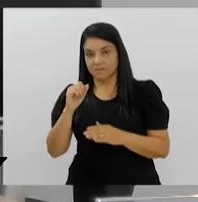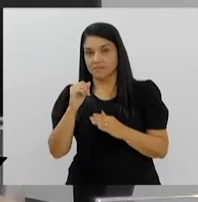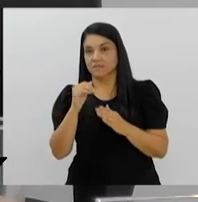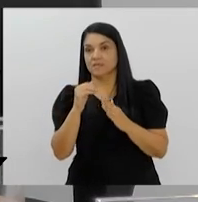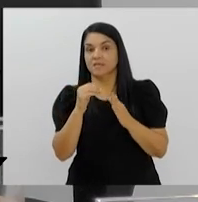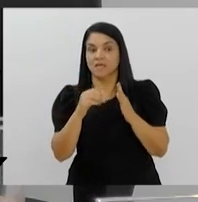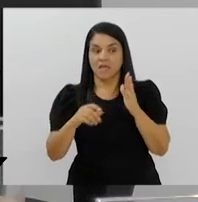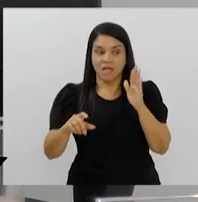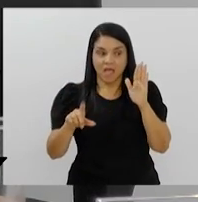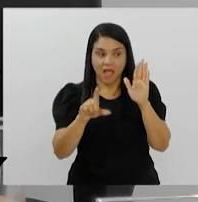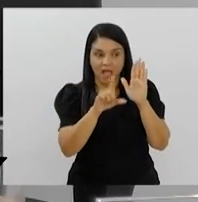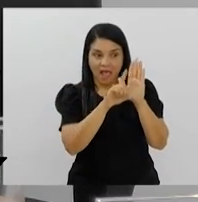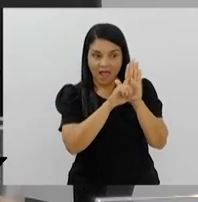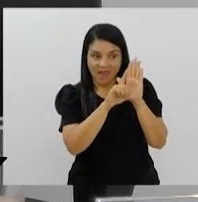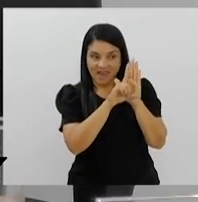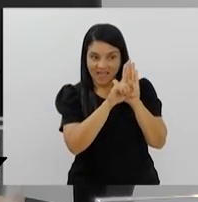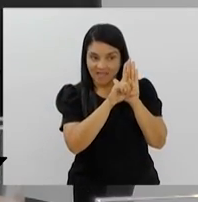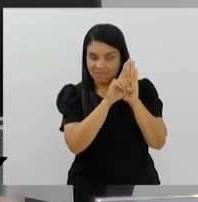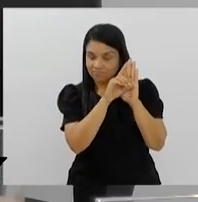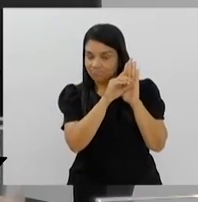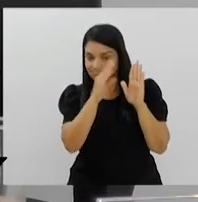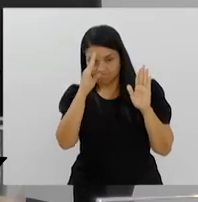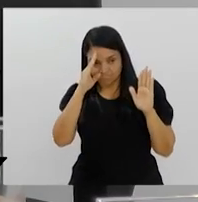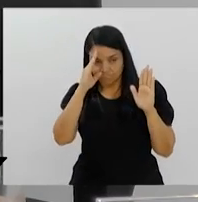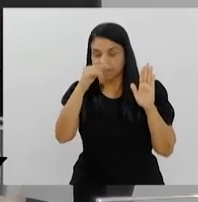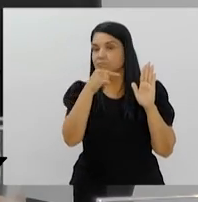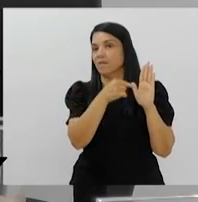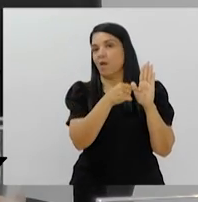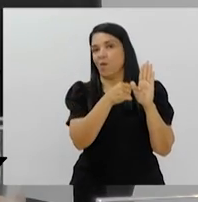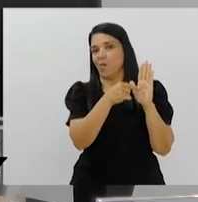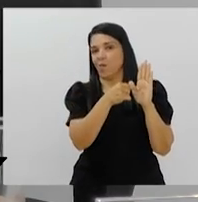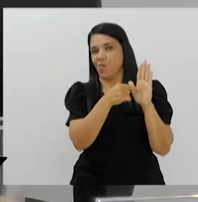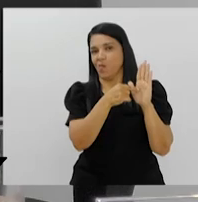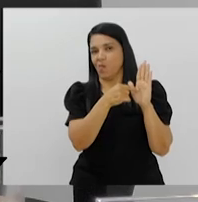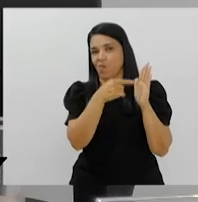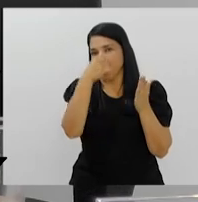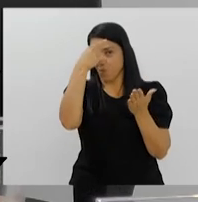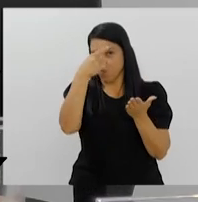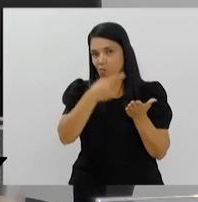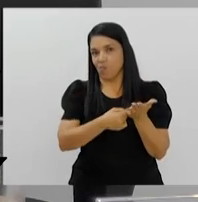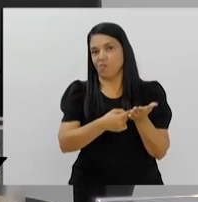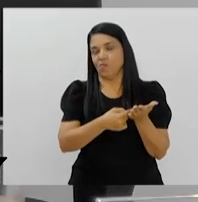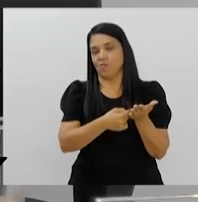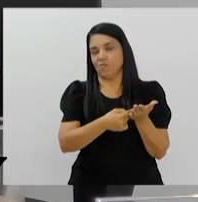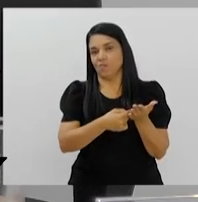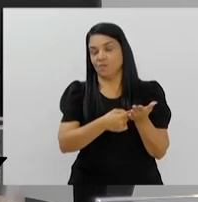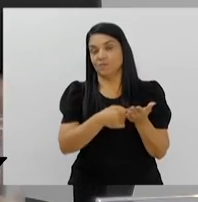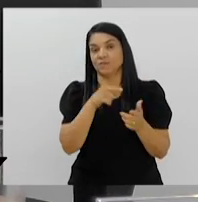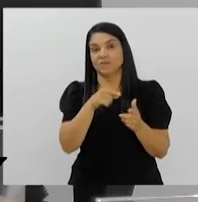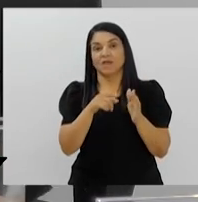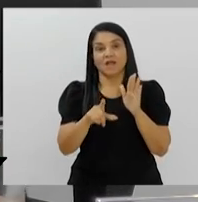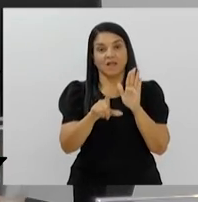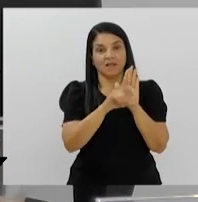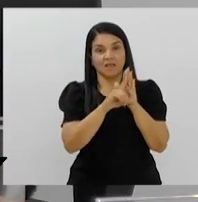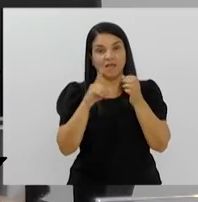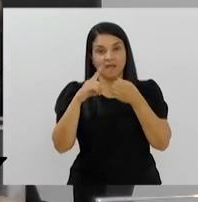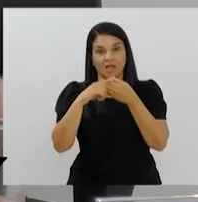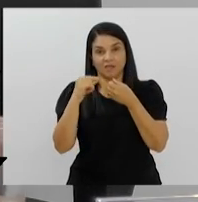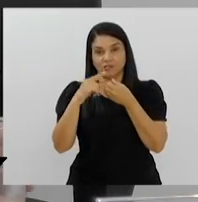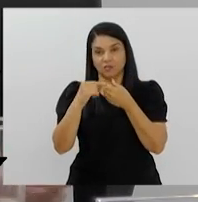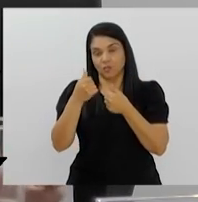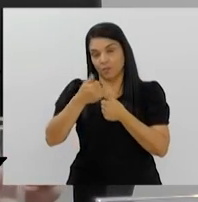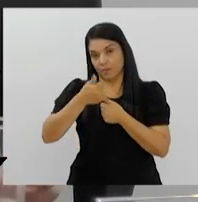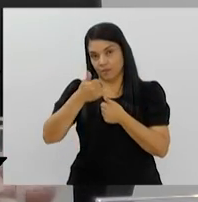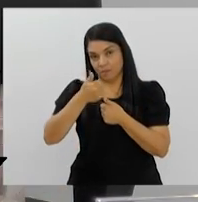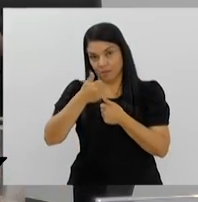está acima da NS ela tá lá para cumprir o que dispõe a Lei e a Lei quando ela diz lá no seu artigo primeiro que eu já